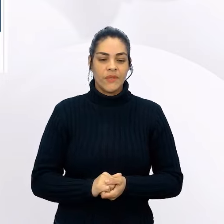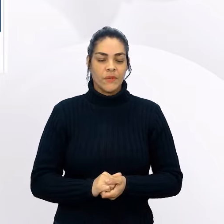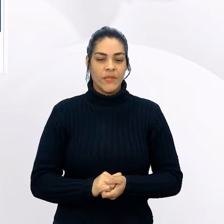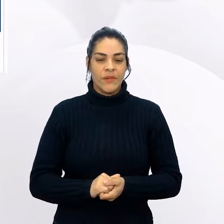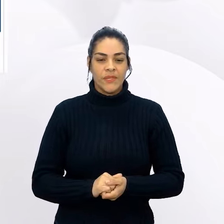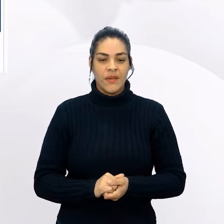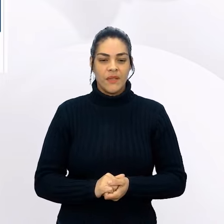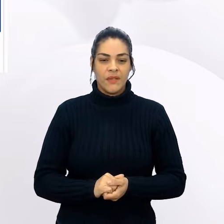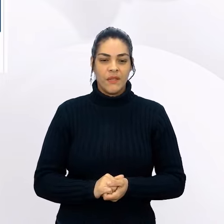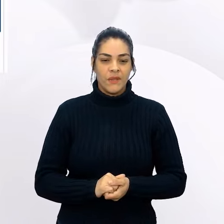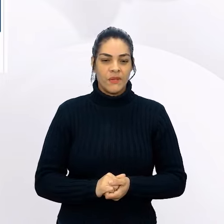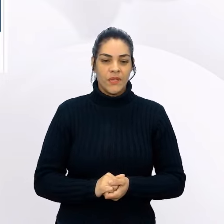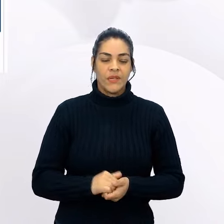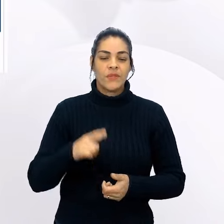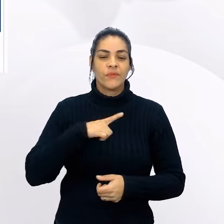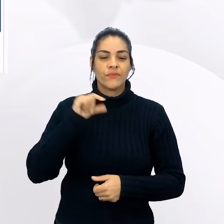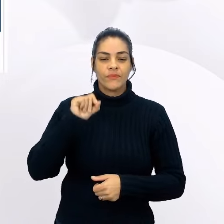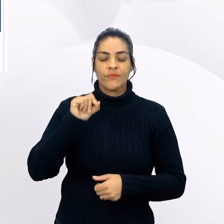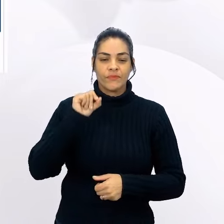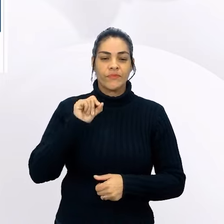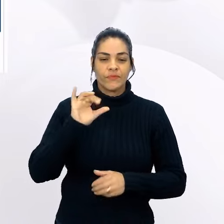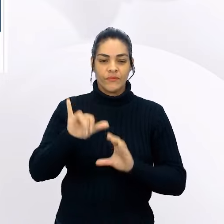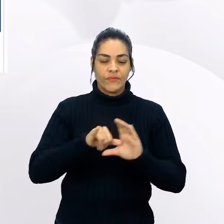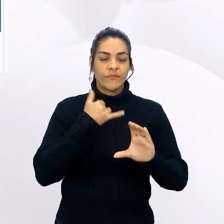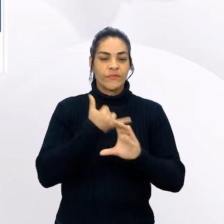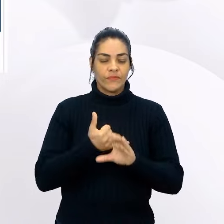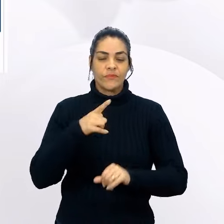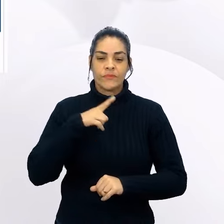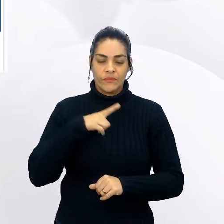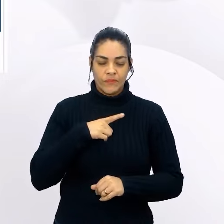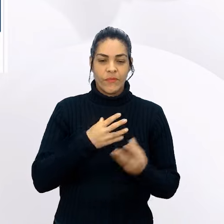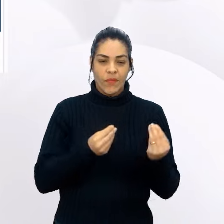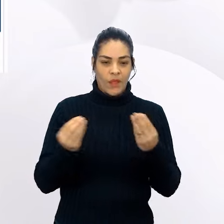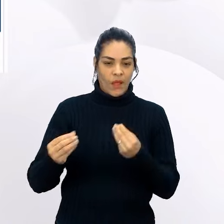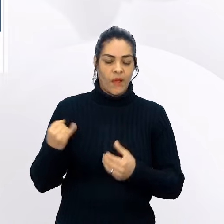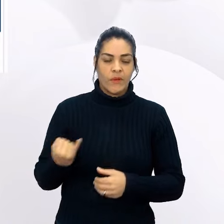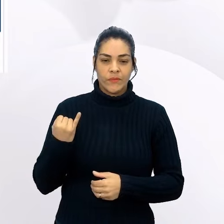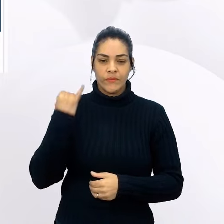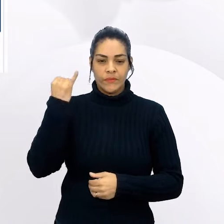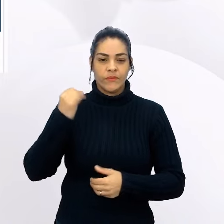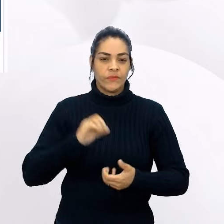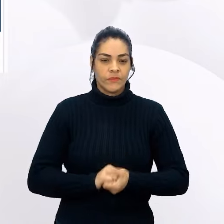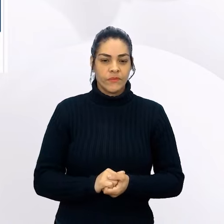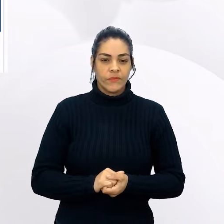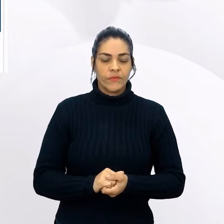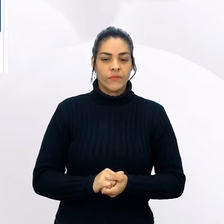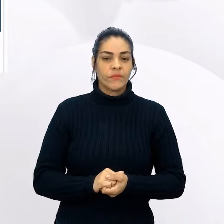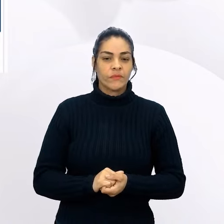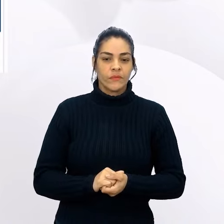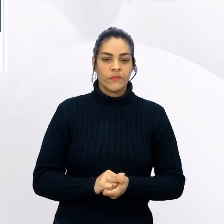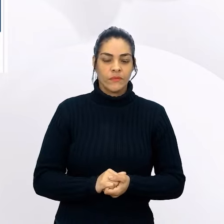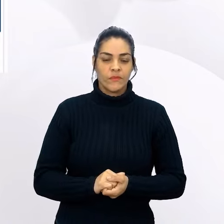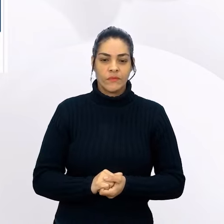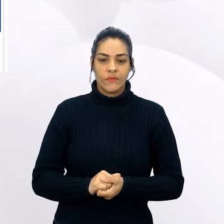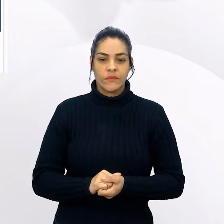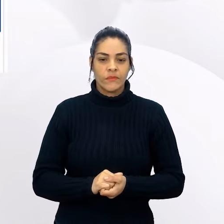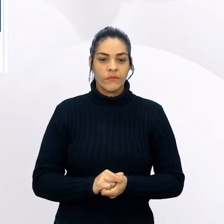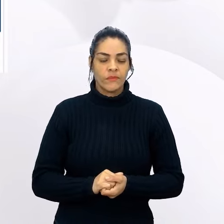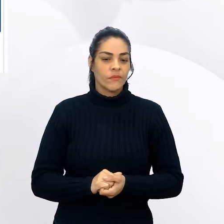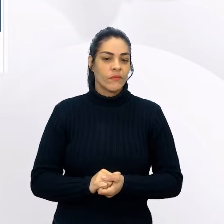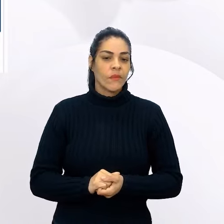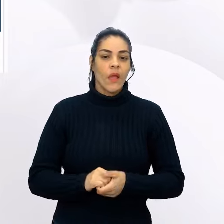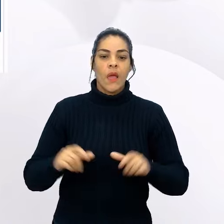que subir, o vídeo vocês têm que subir no YouTube. Isso é muito importante para uma página pessoal. Hã? É uma